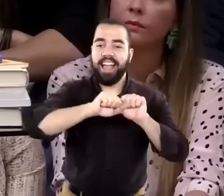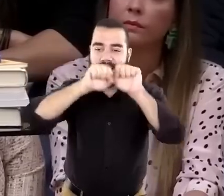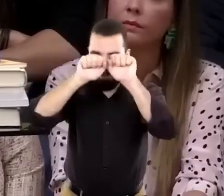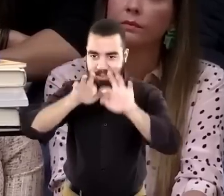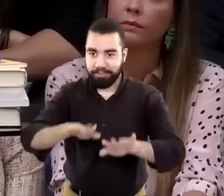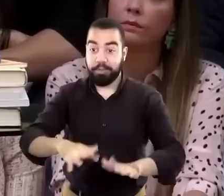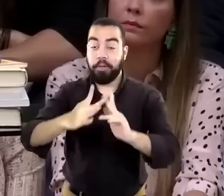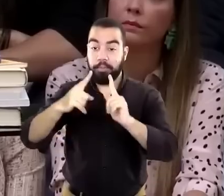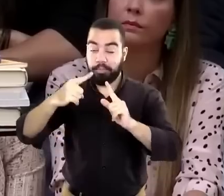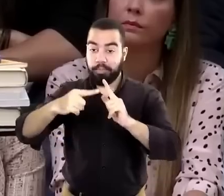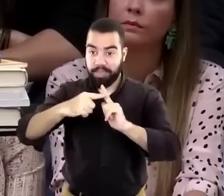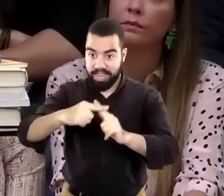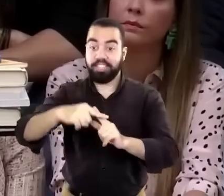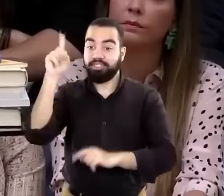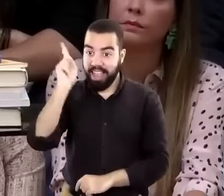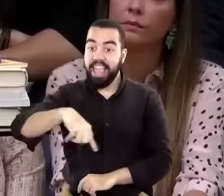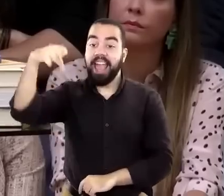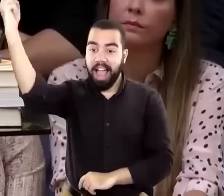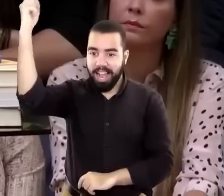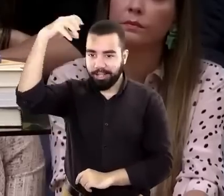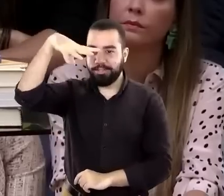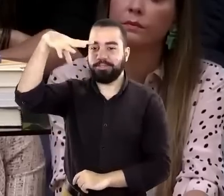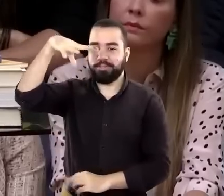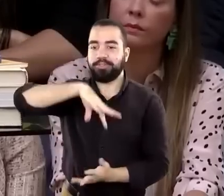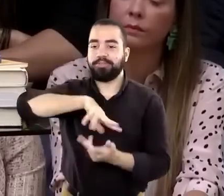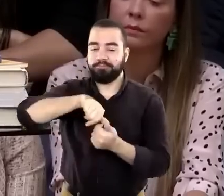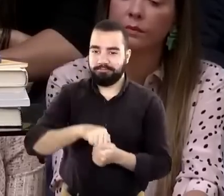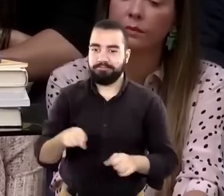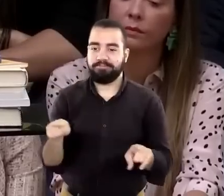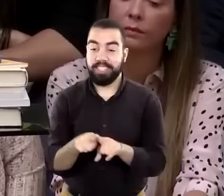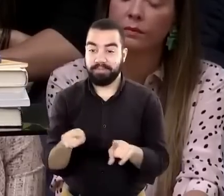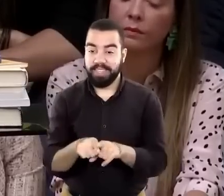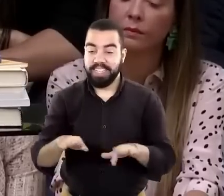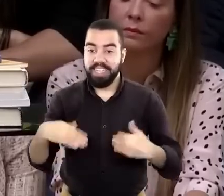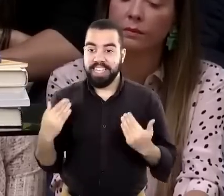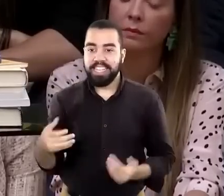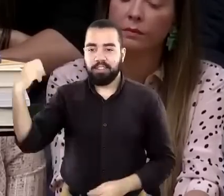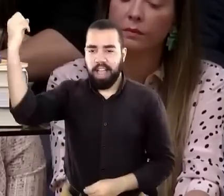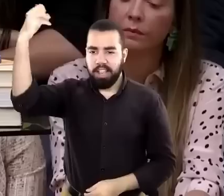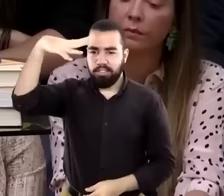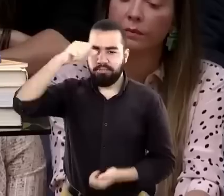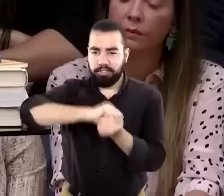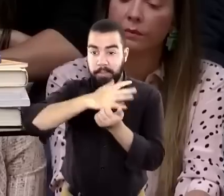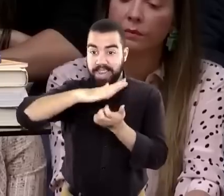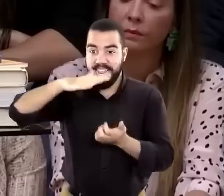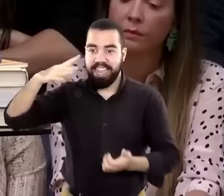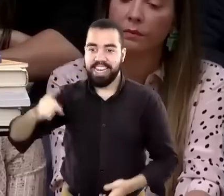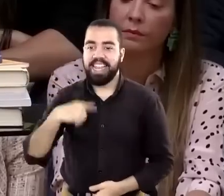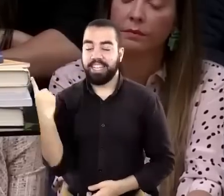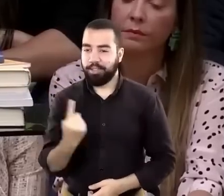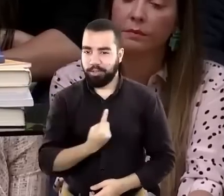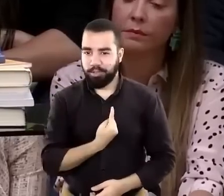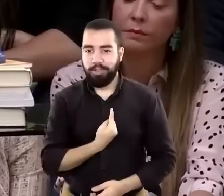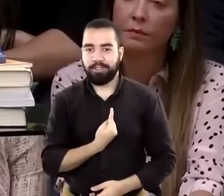porque a igreja é este candelabro que ilumina o mundo, a luz que brilhava e que brilha em nós e através de